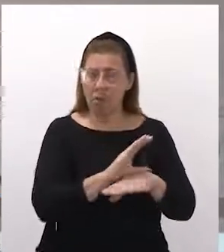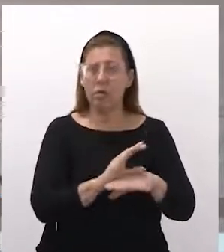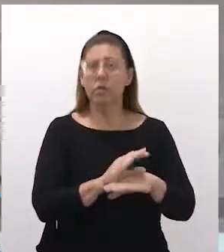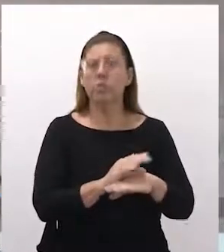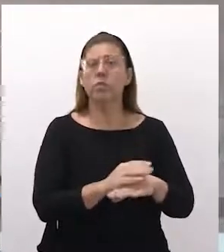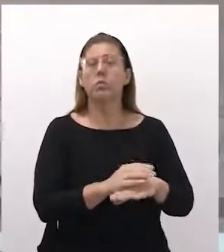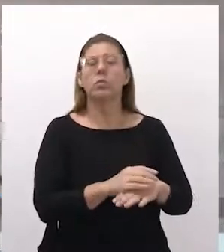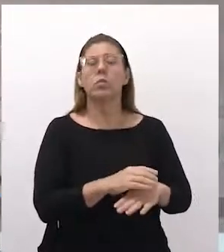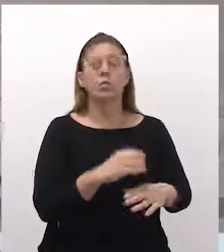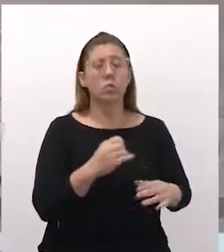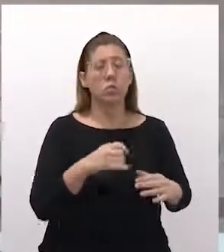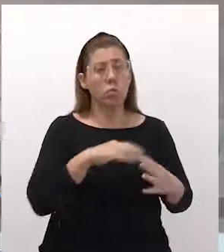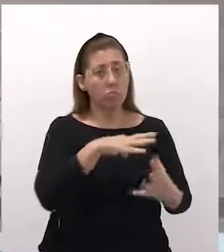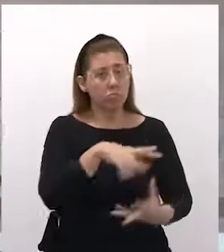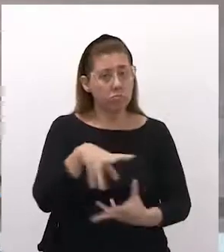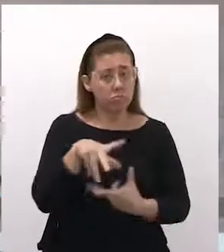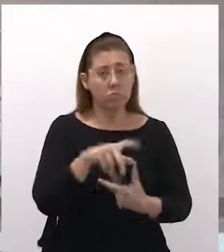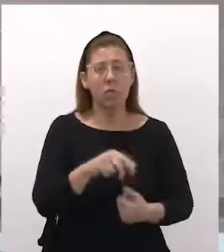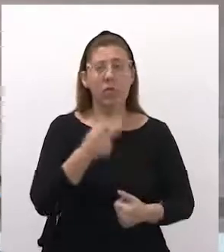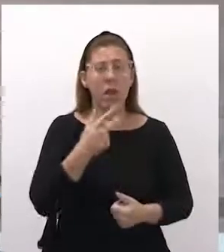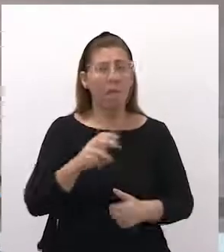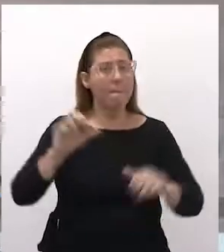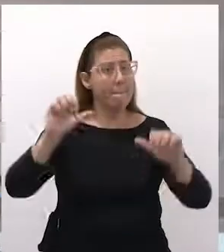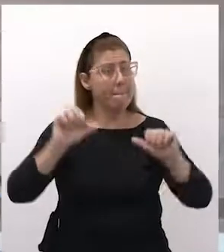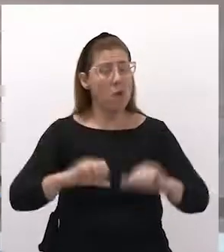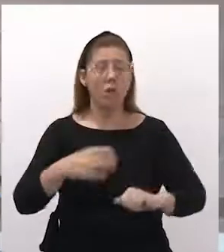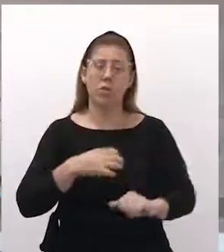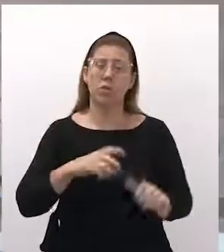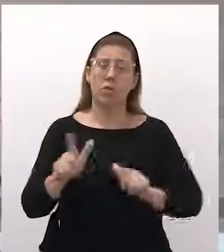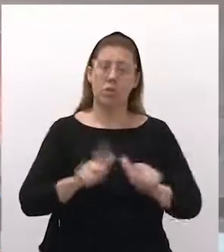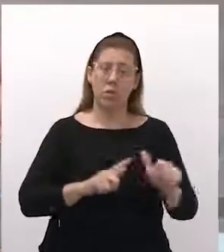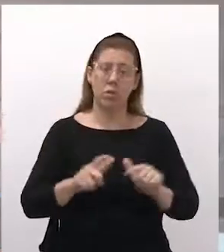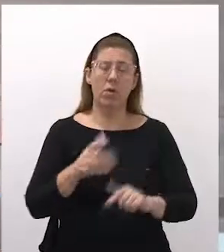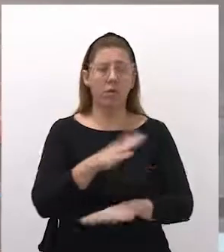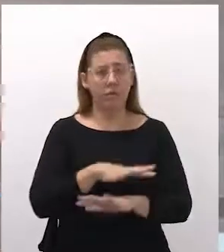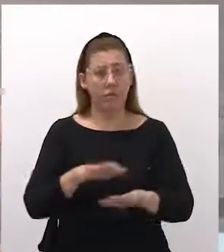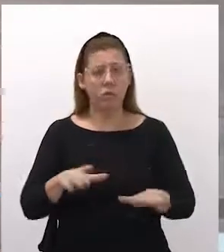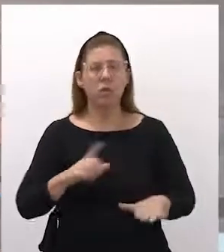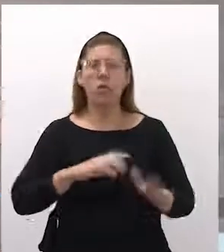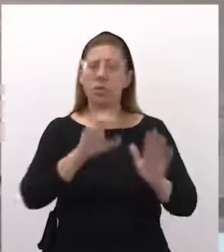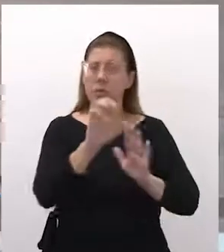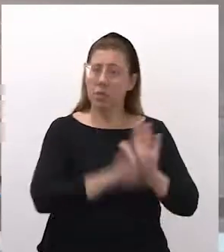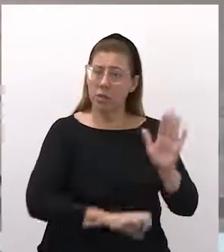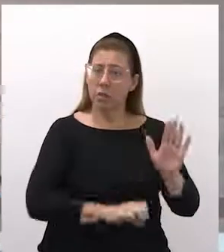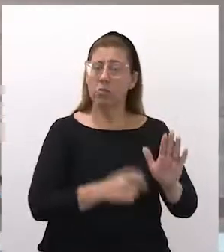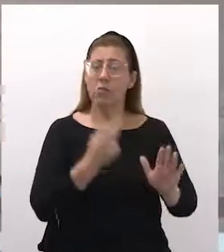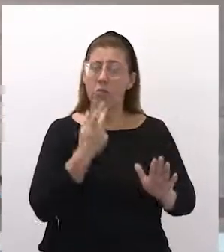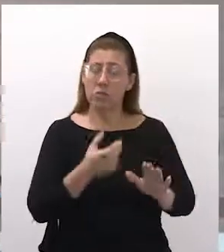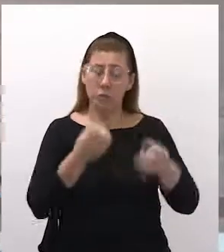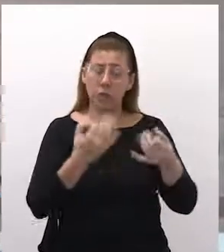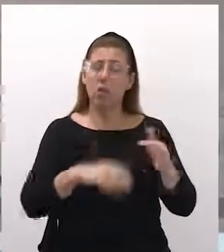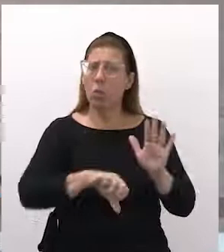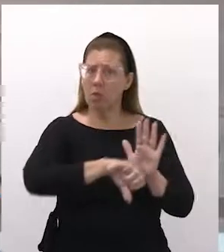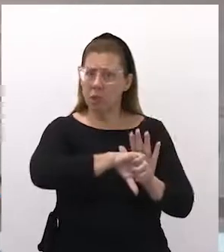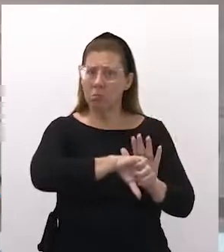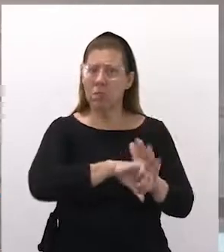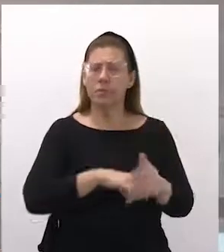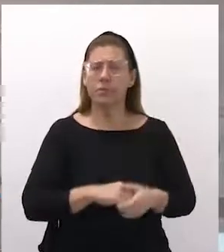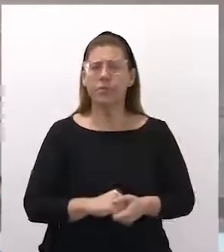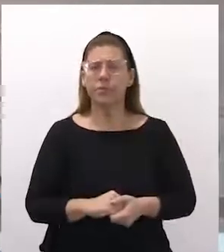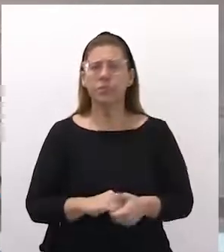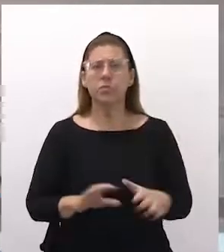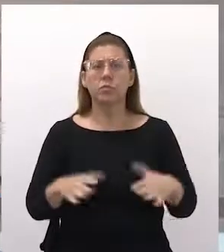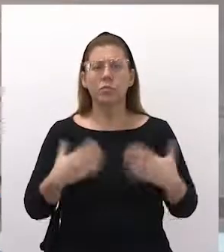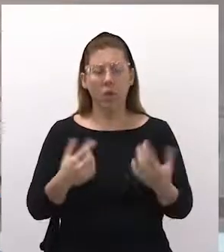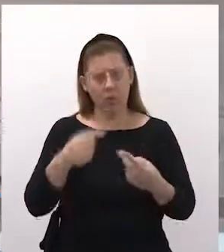quê? Que é uma das piores formas de trabalho infantil. E tem esse Estatuto da Criança e do Adolescente dizendo que é um ato infracional. E